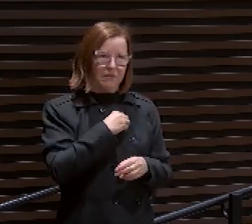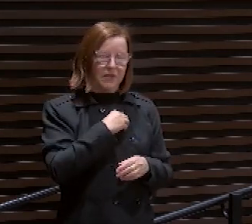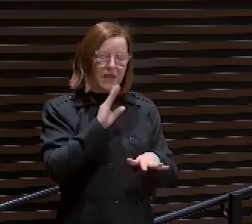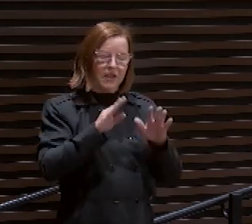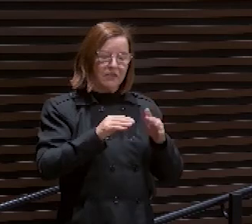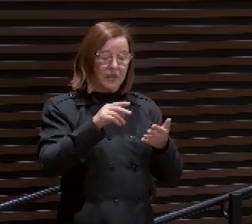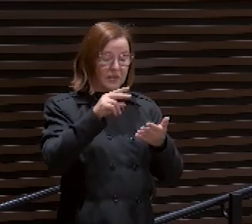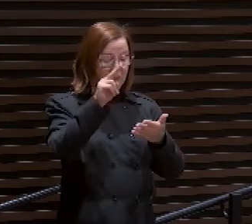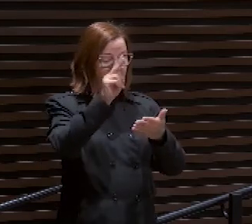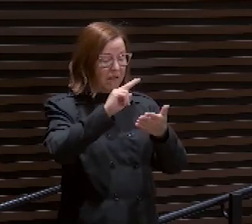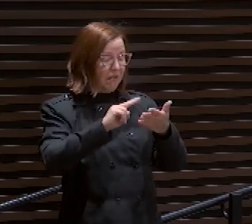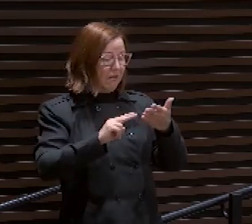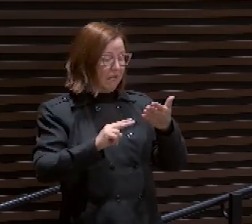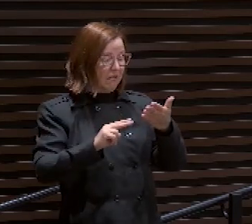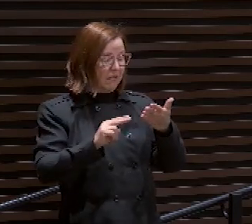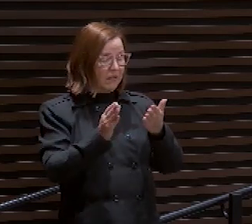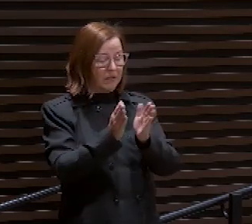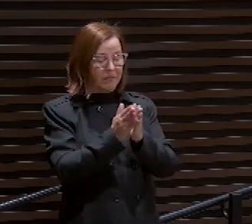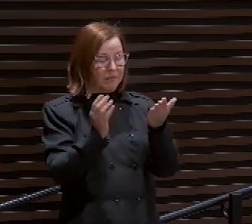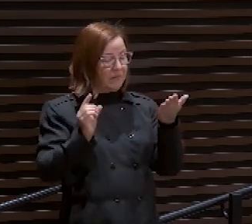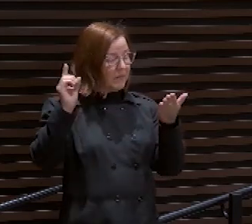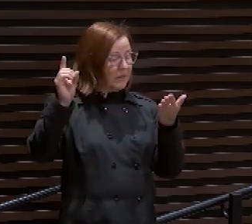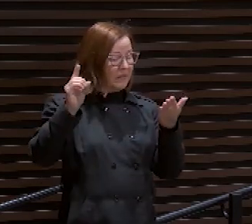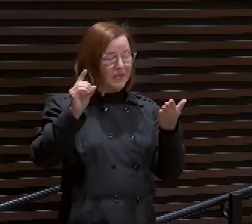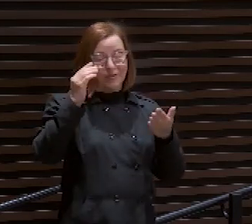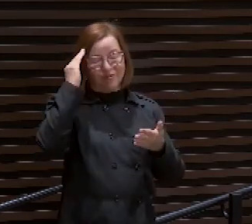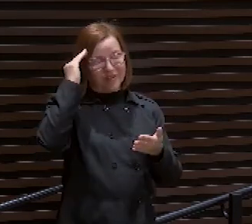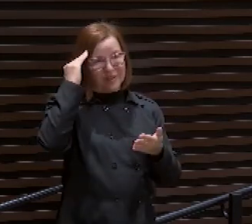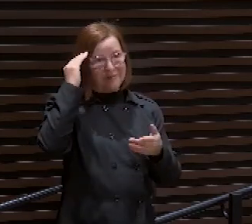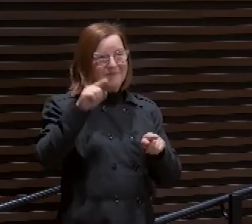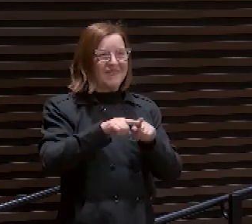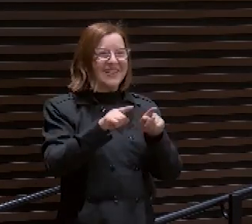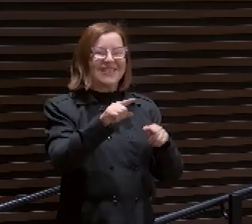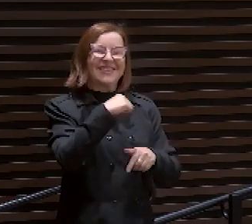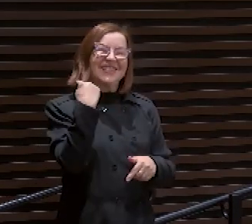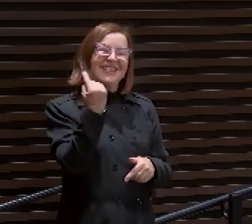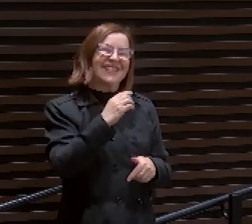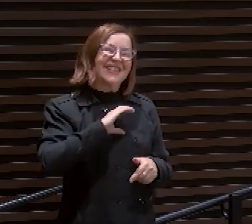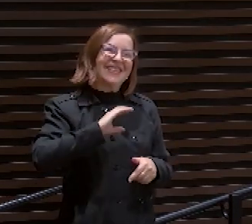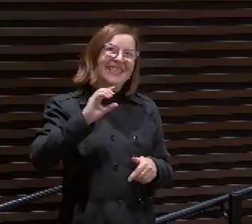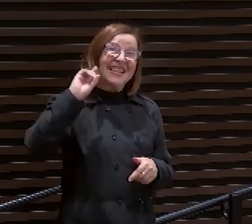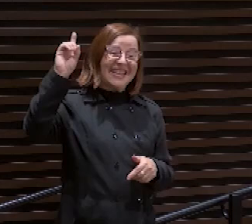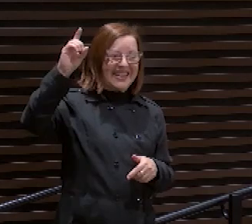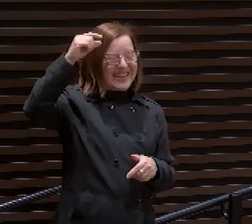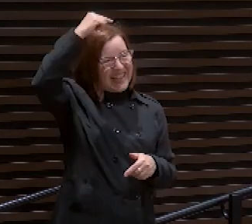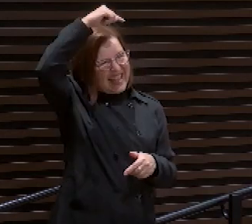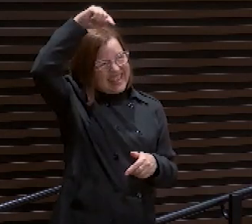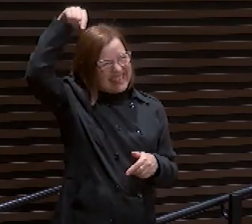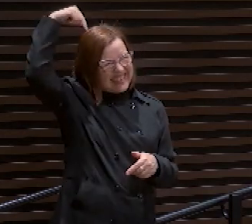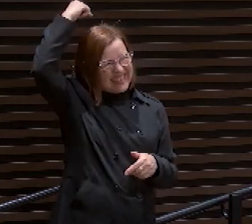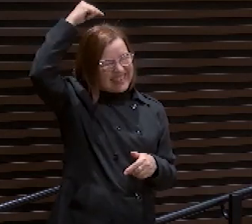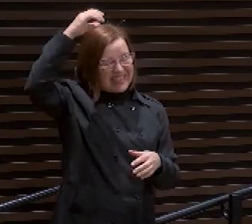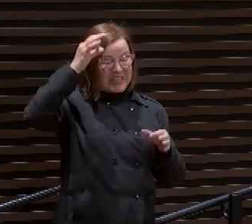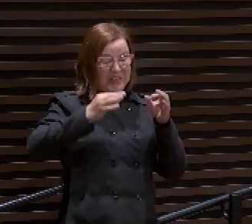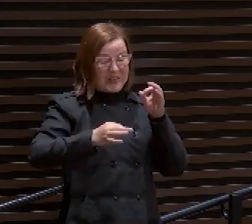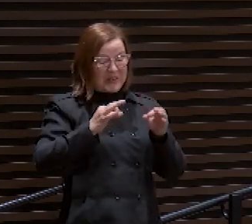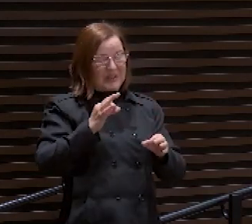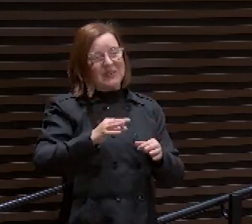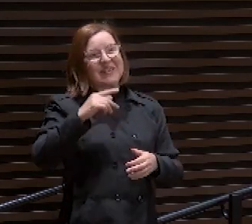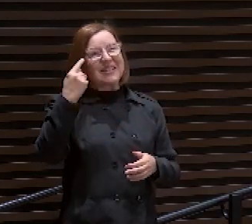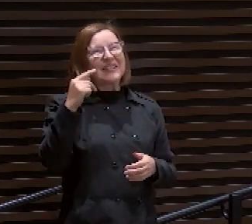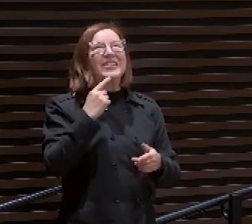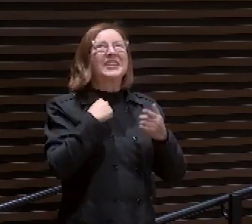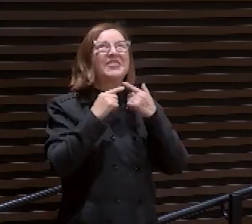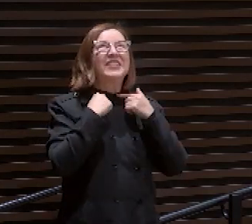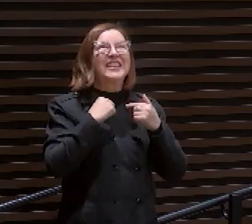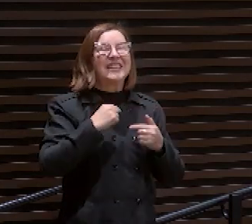nós não entendemos os propósitos do Senhor. Mas nós confiamos que Ele é santo, justo e a sua vontade é perfeita.